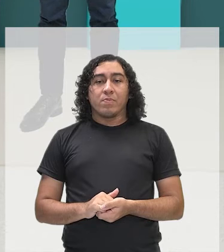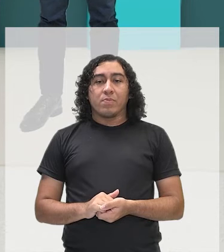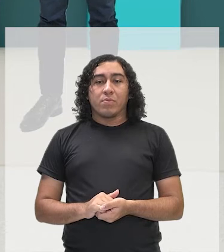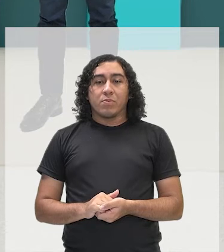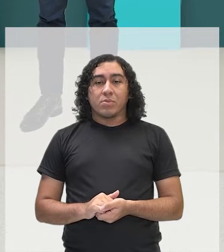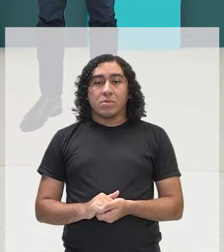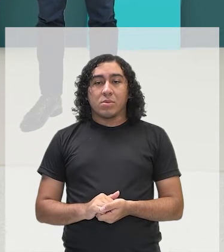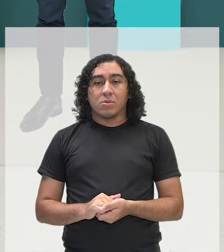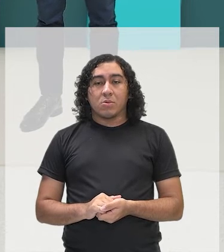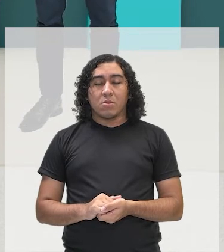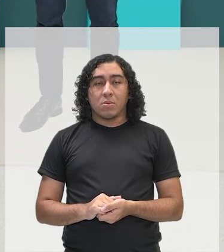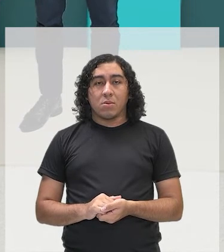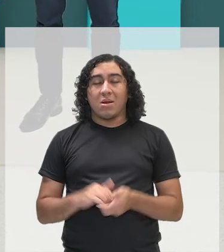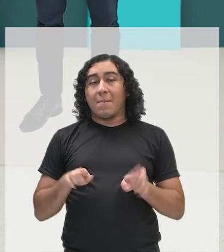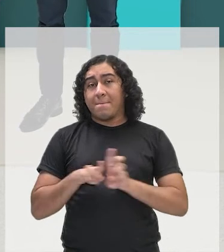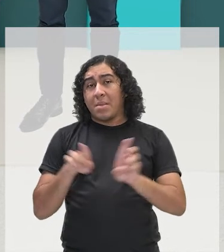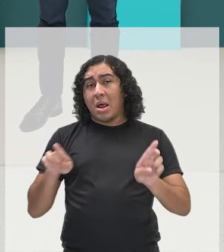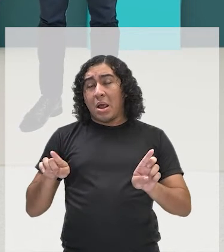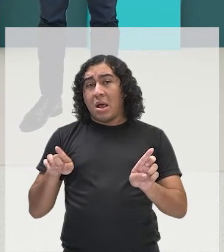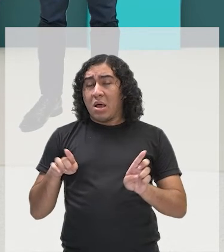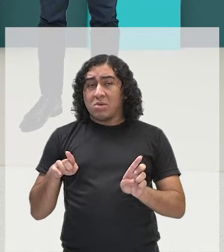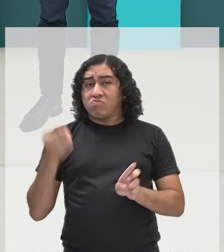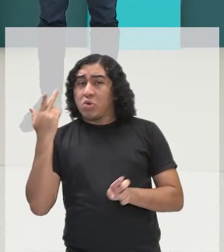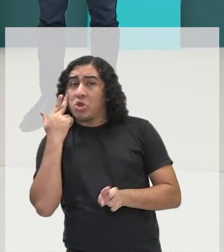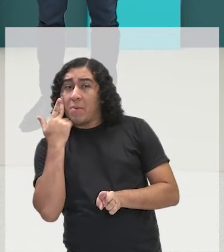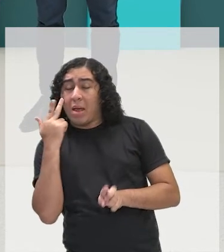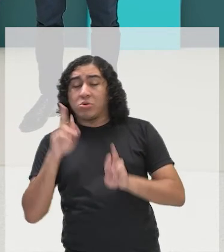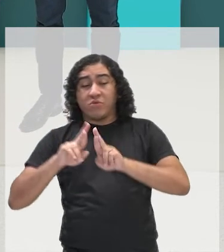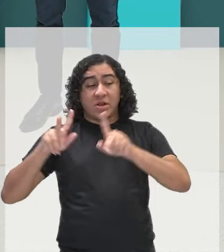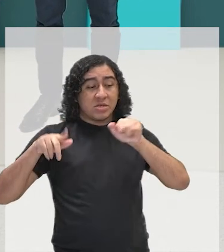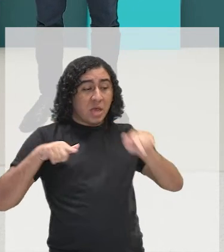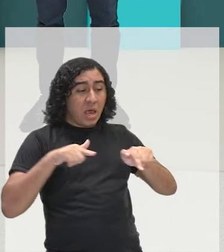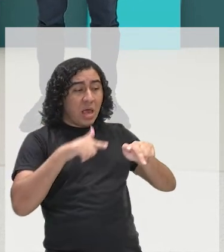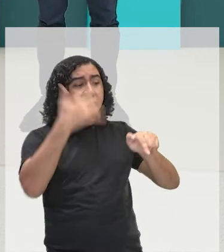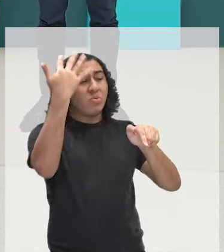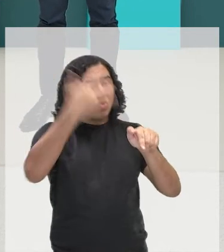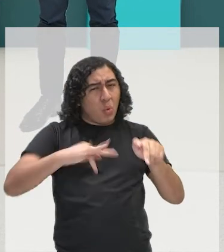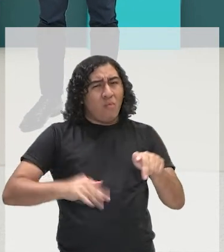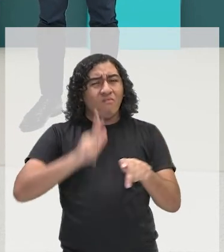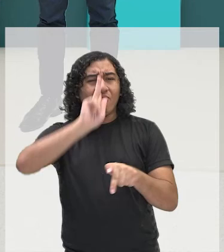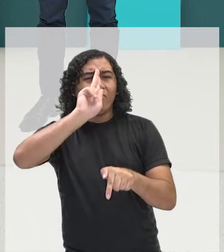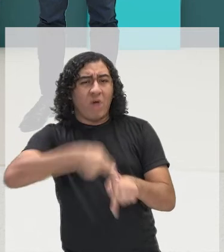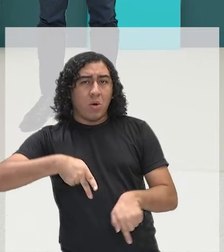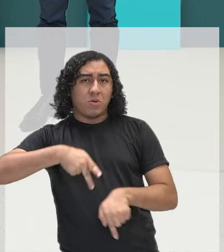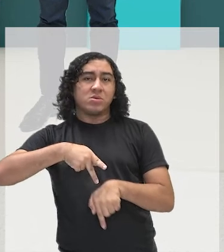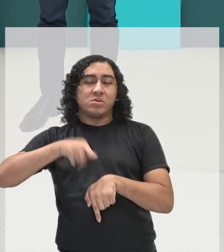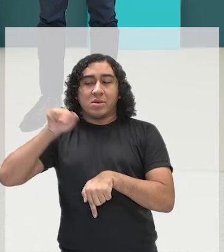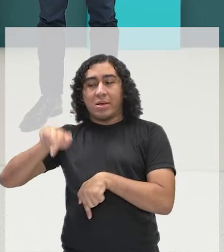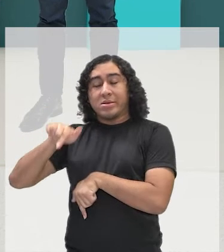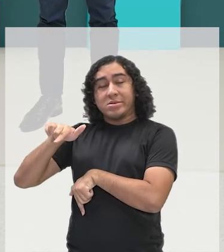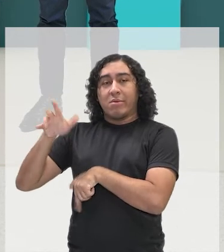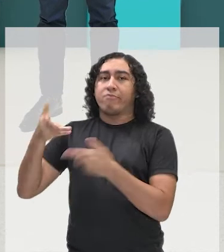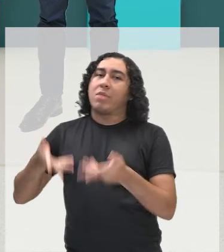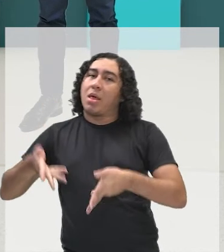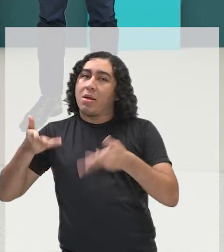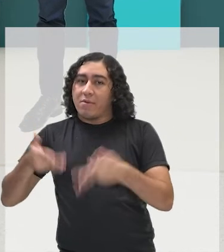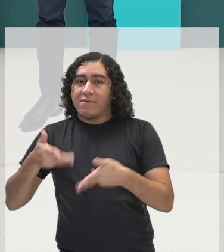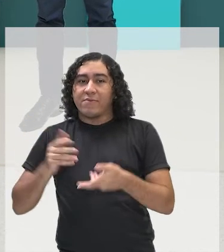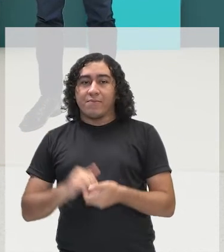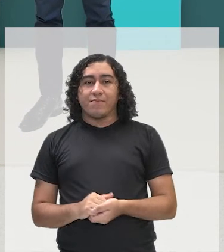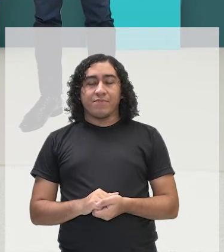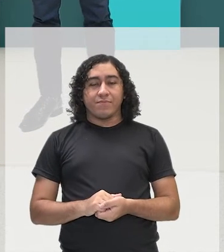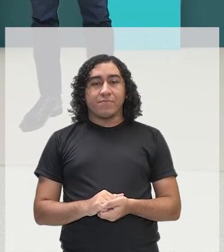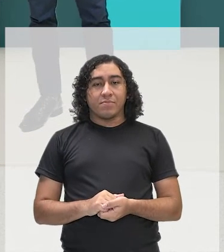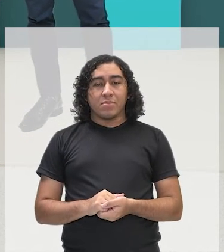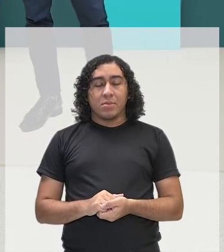dor nas costas, ok? Mas que é sem gravidade, tá? É diferente do pain, que é muito agressivo, é muito agudo, o ache é um